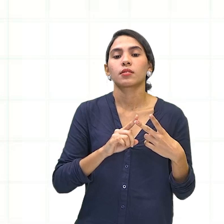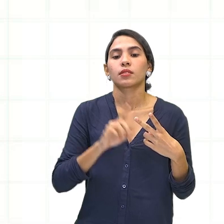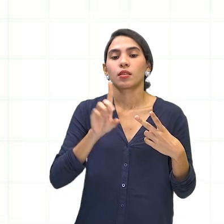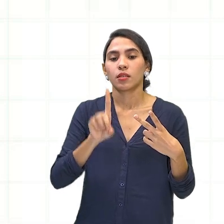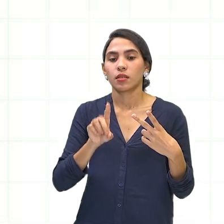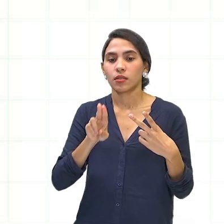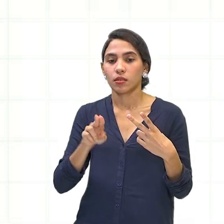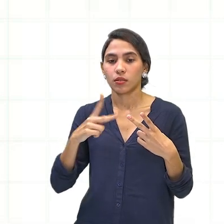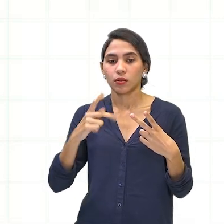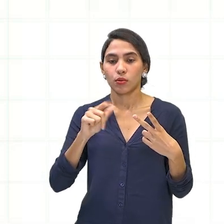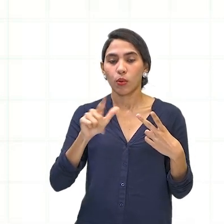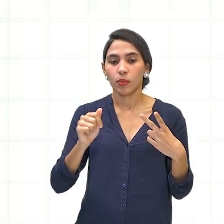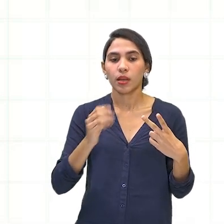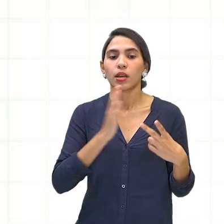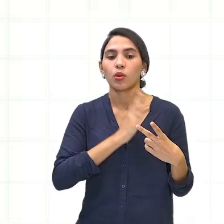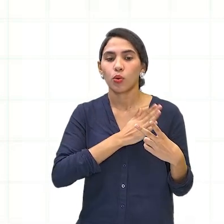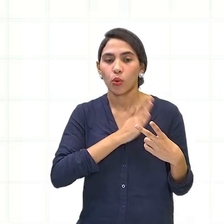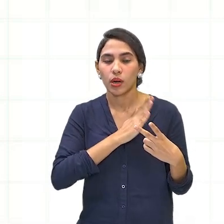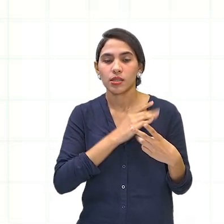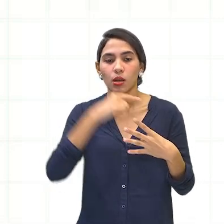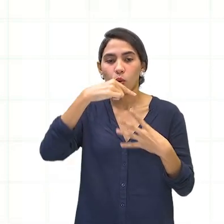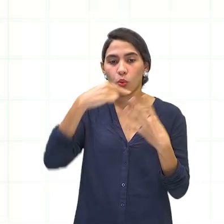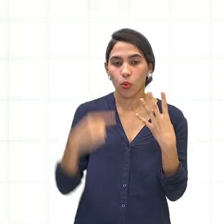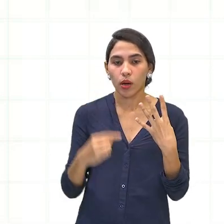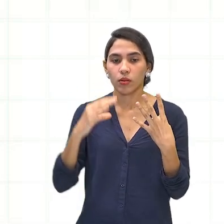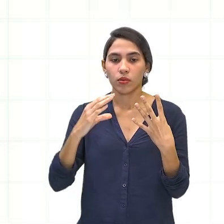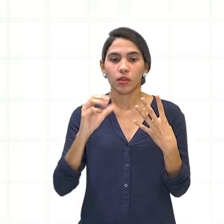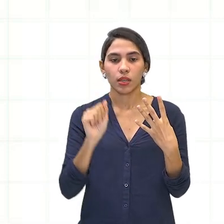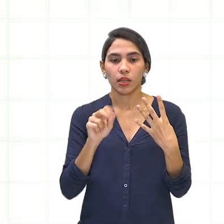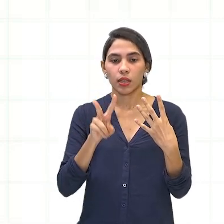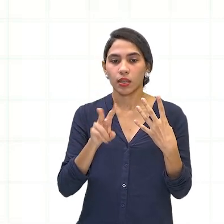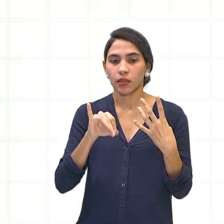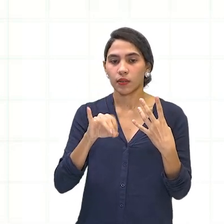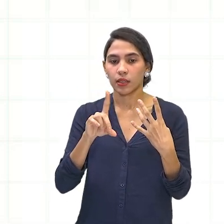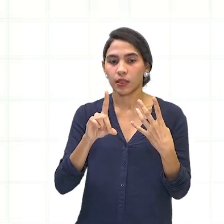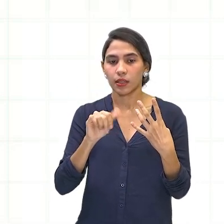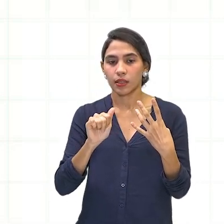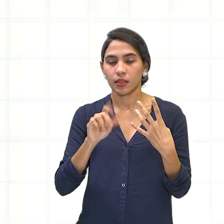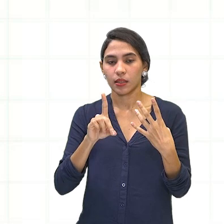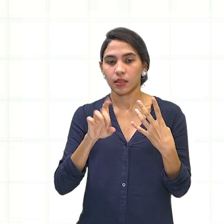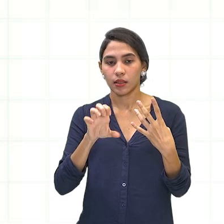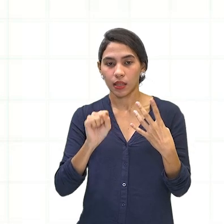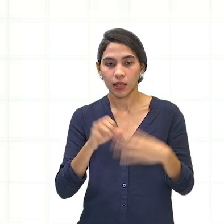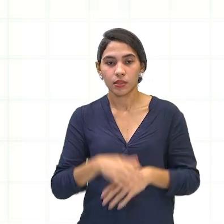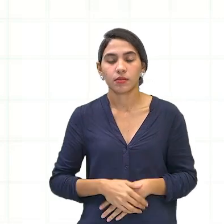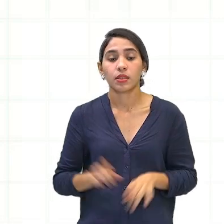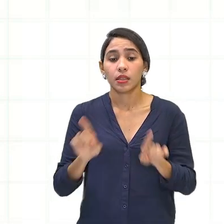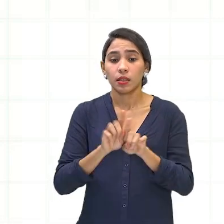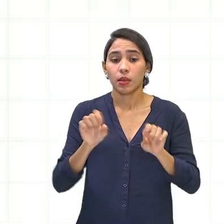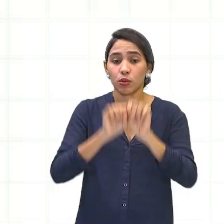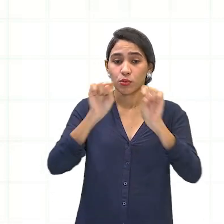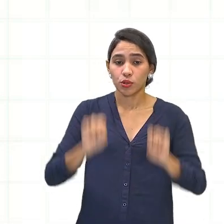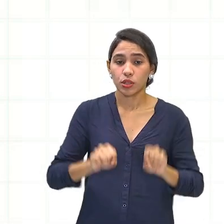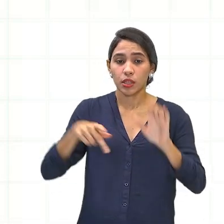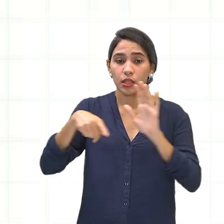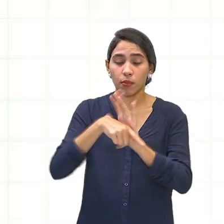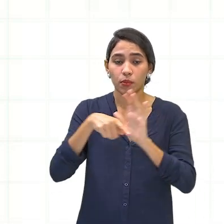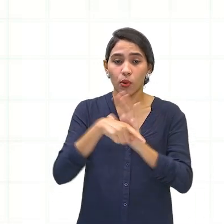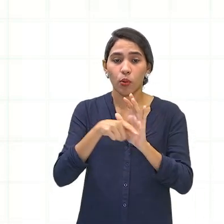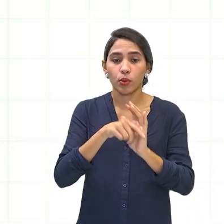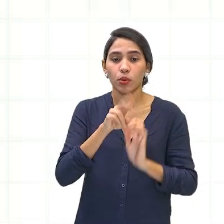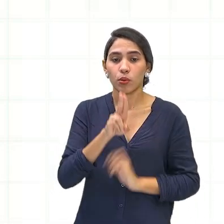4 cavidades, né? 2 átrios e 2 ventrículos. Um sistema urinário formado por rins, uréteres,